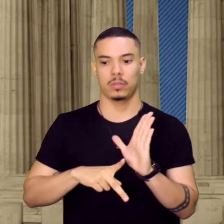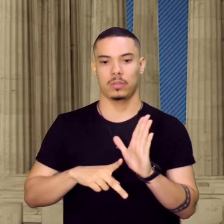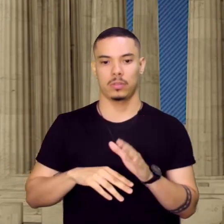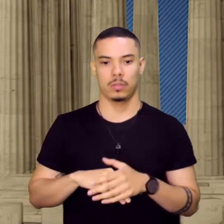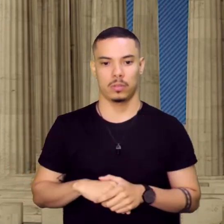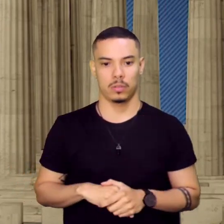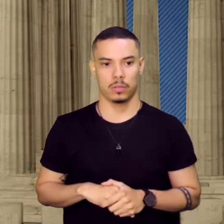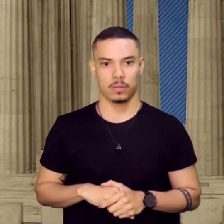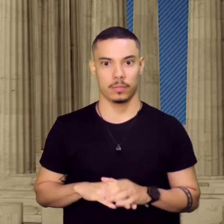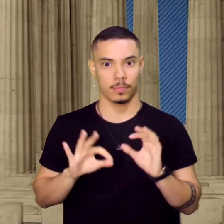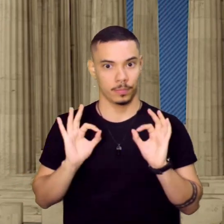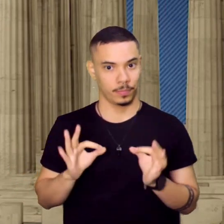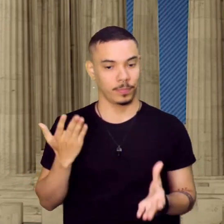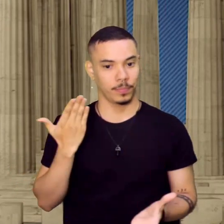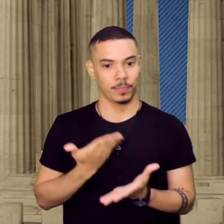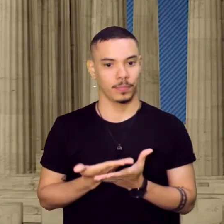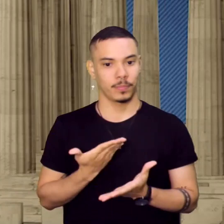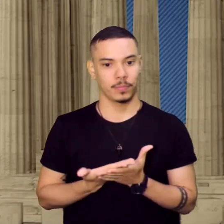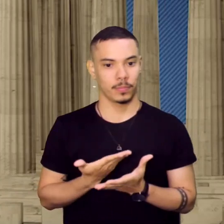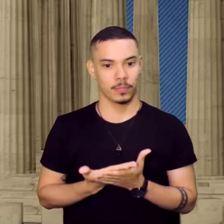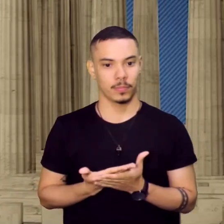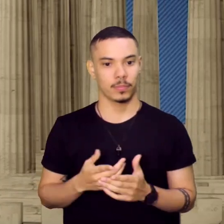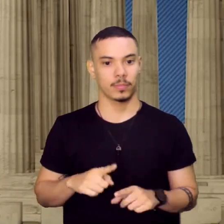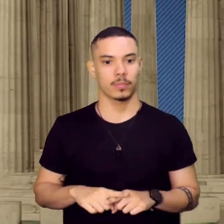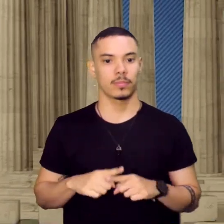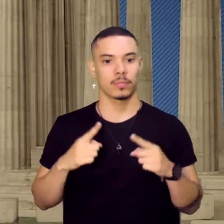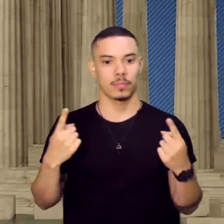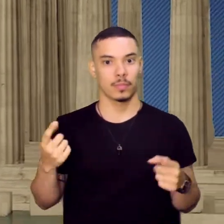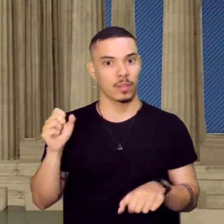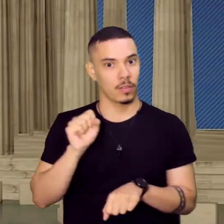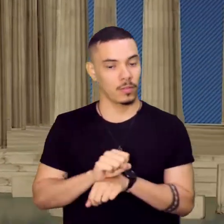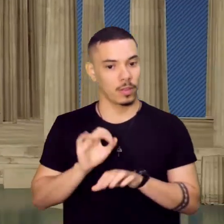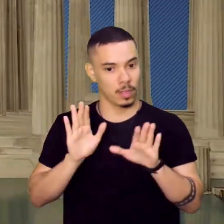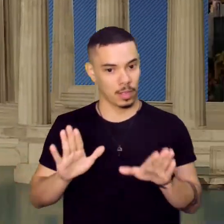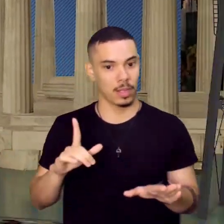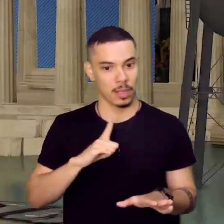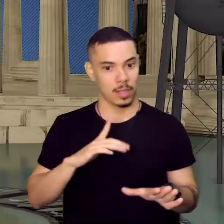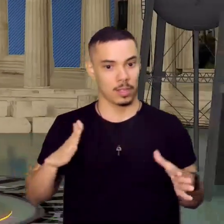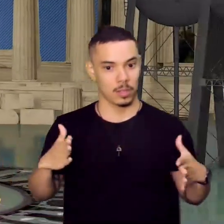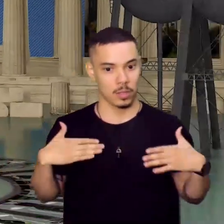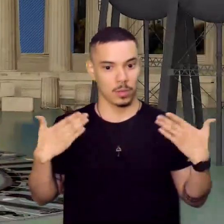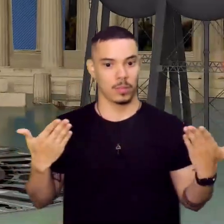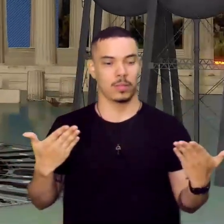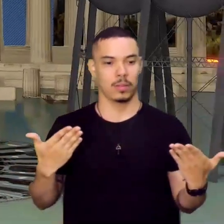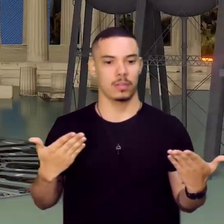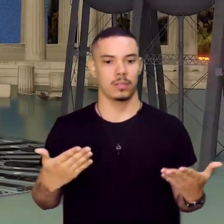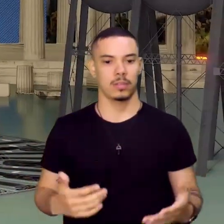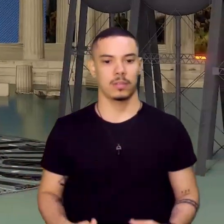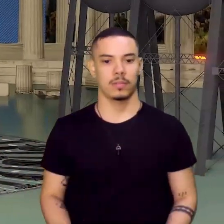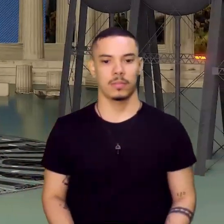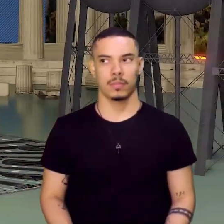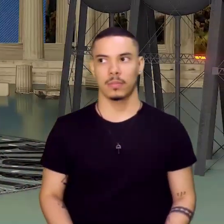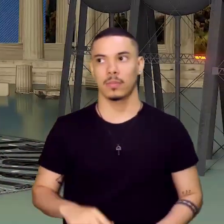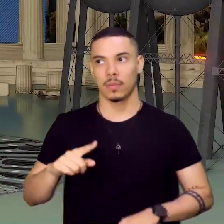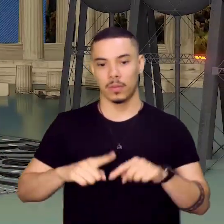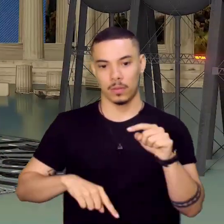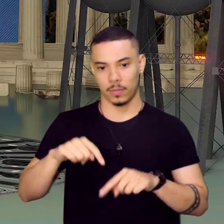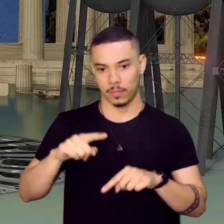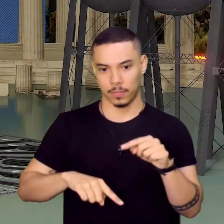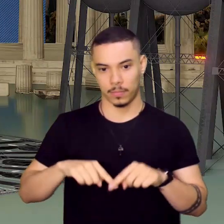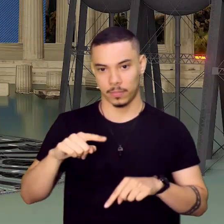o galera Essa foi a nossa aula porém não sai não temos uma surpresa lá vamos lá temos o